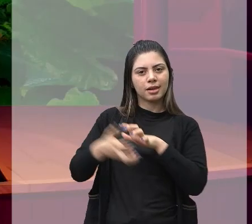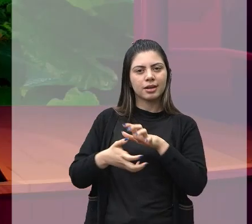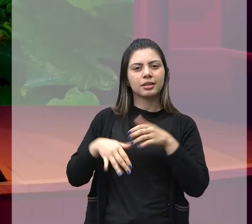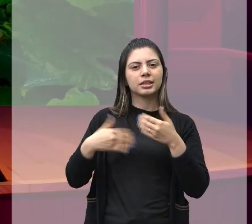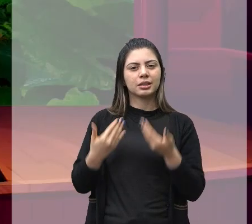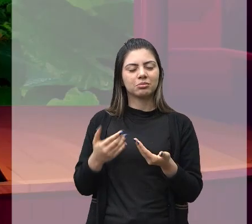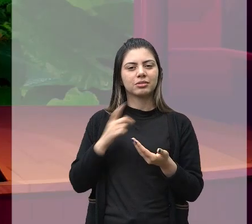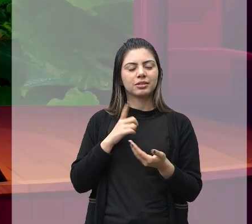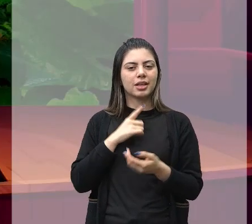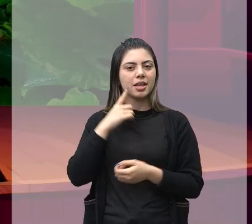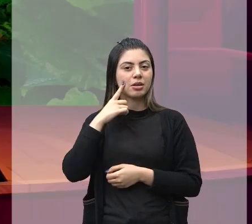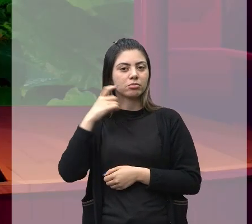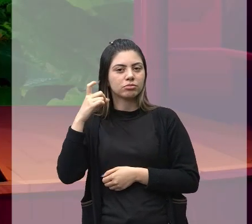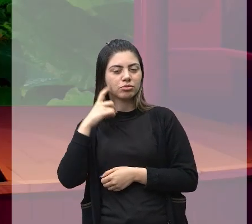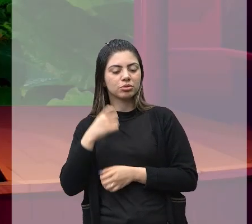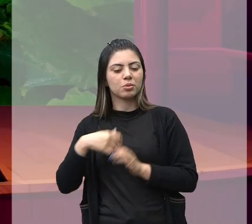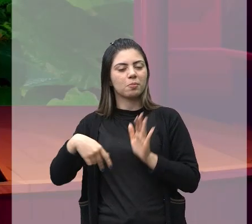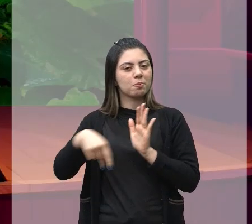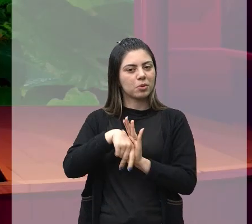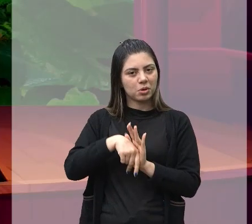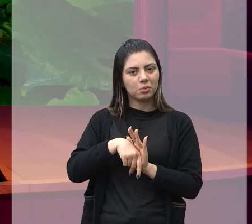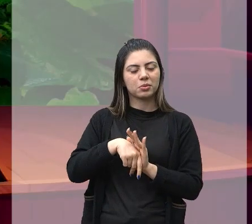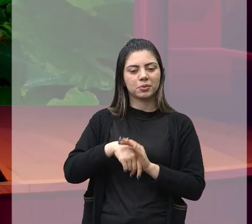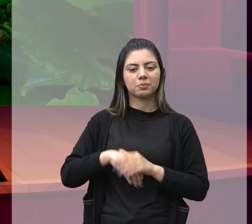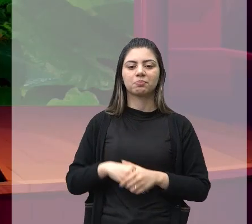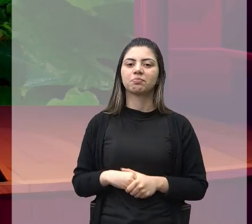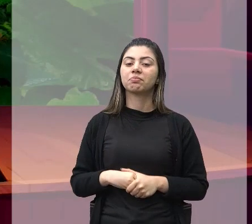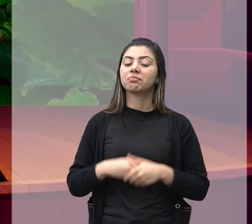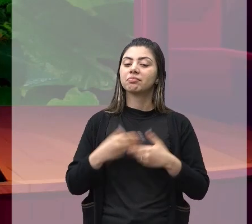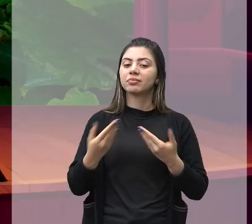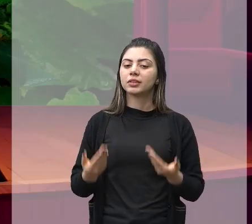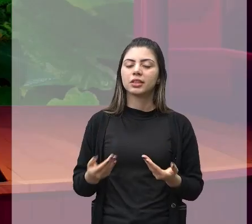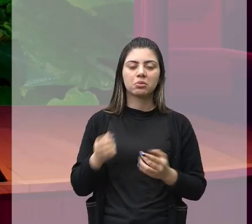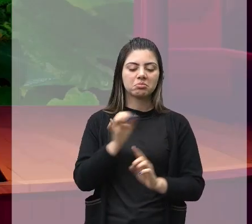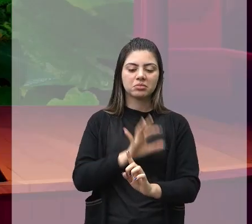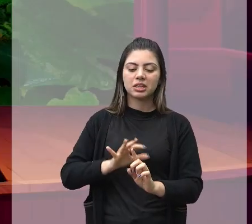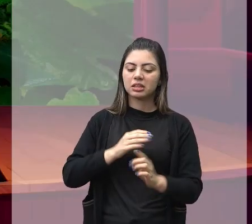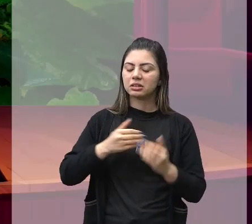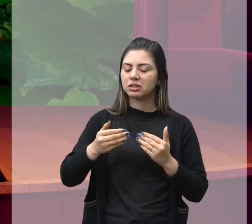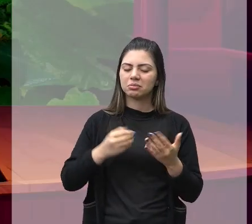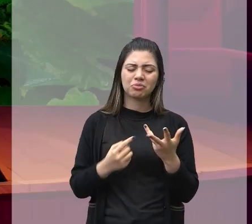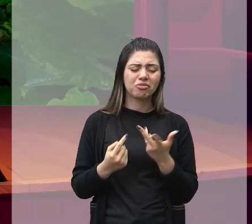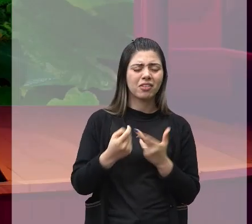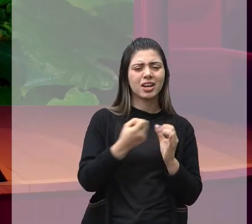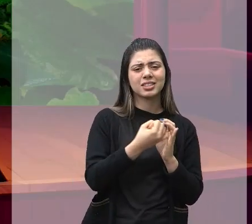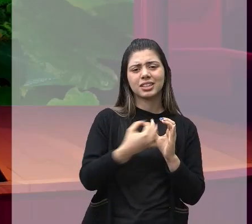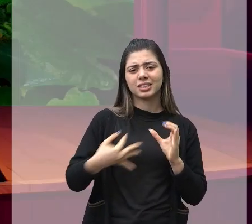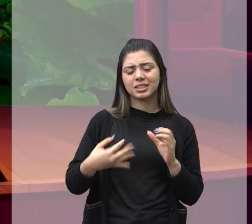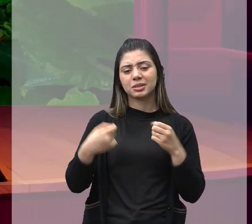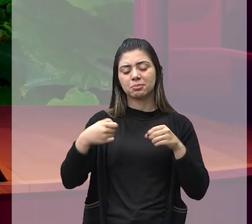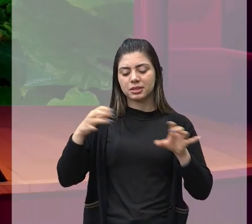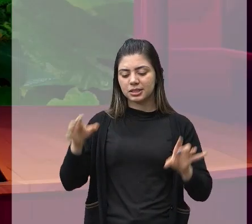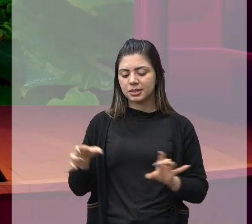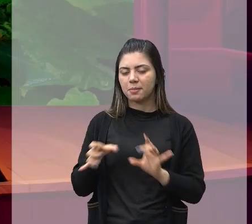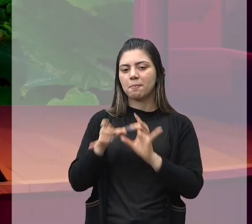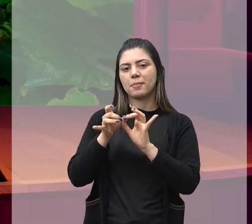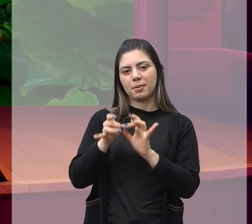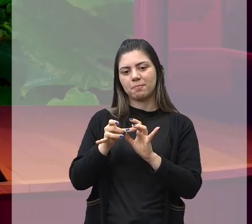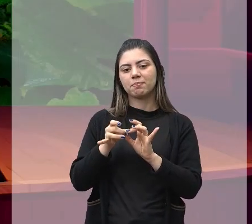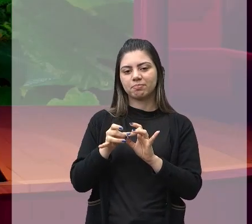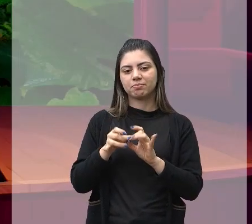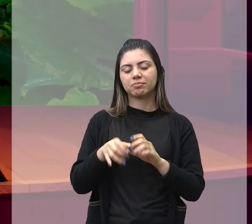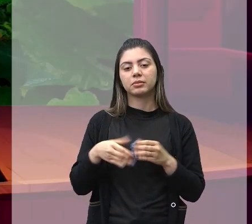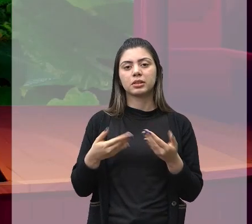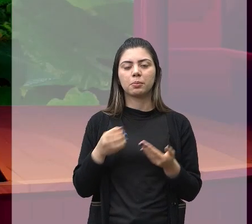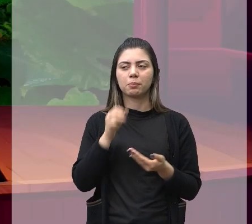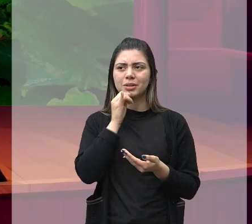música adequada para acompanhar aquela cena. Então, todos esses elementos, eles precisam estar de acordo. Já